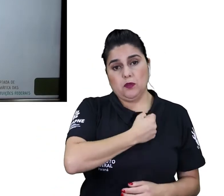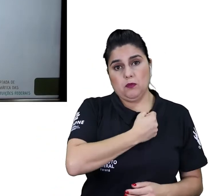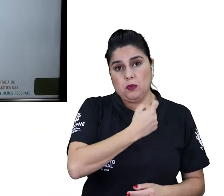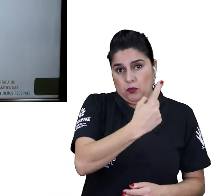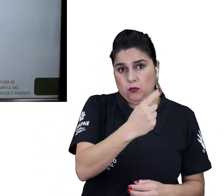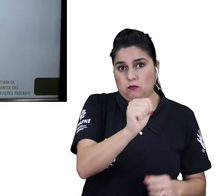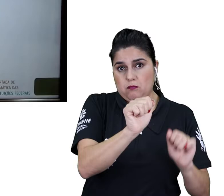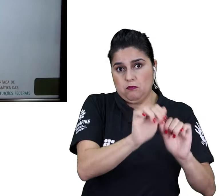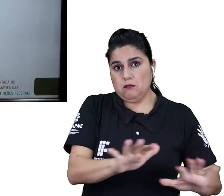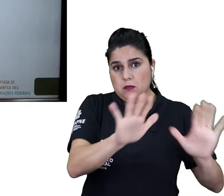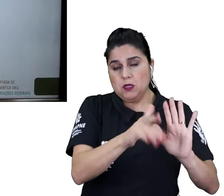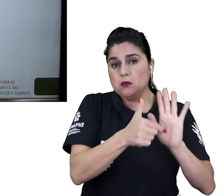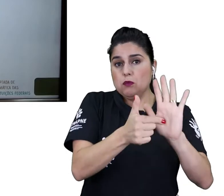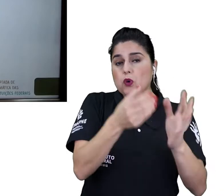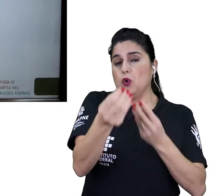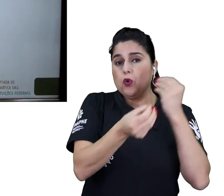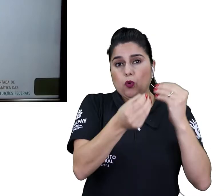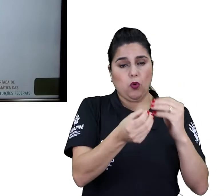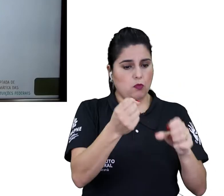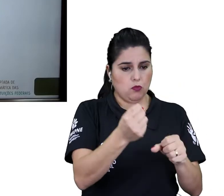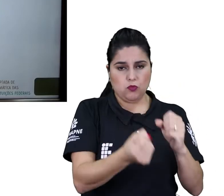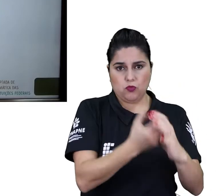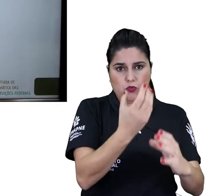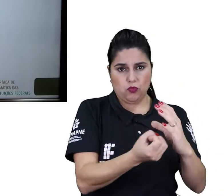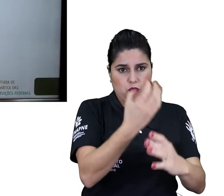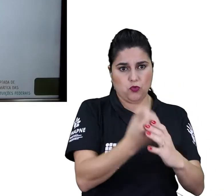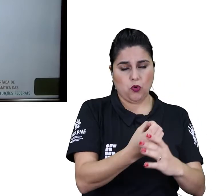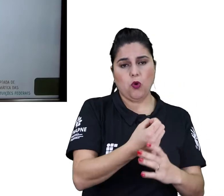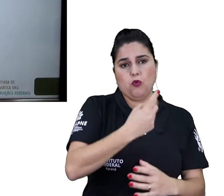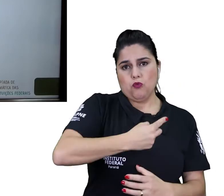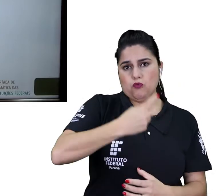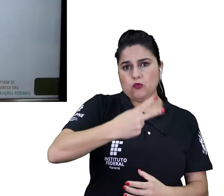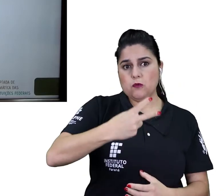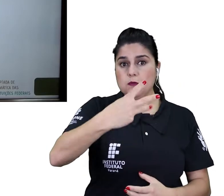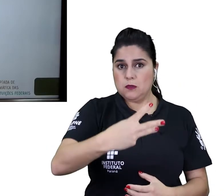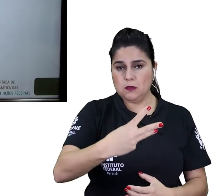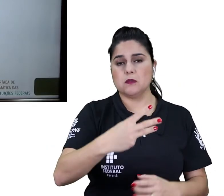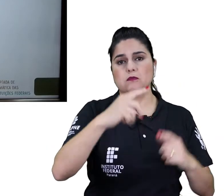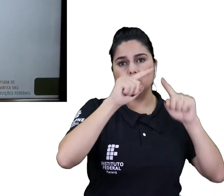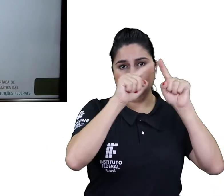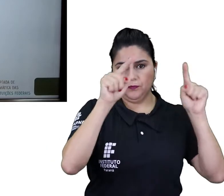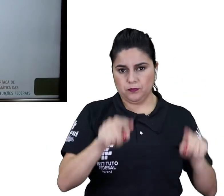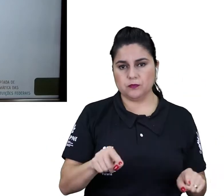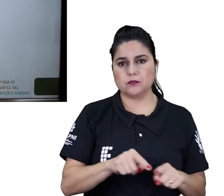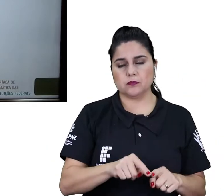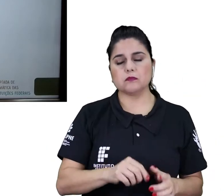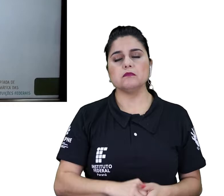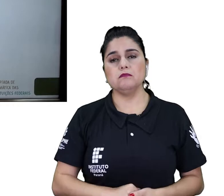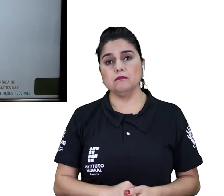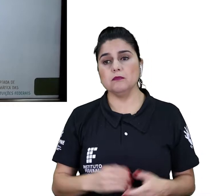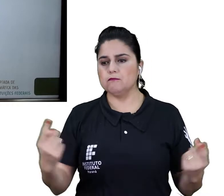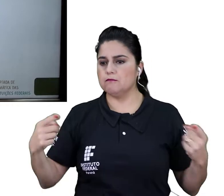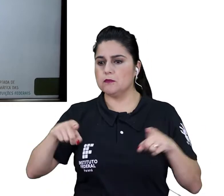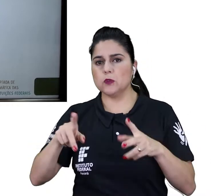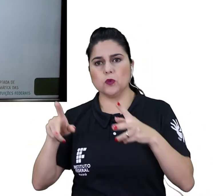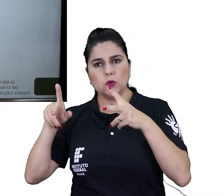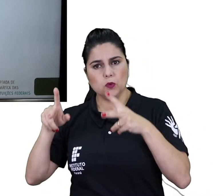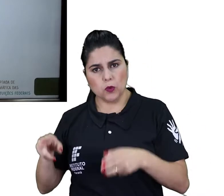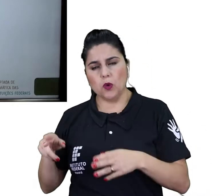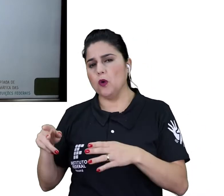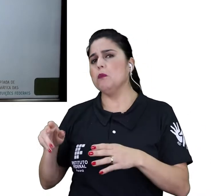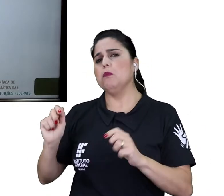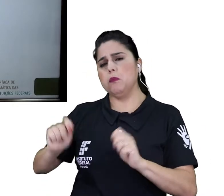1 mostrada a seguir ilustra a construção dos três primeiros quadrados. De maneira